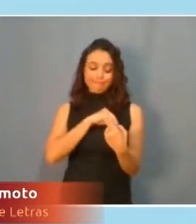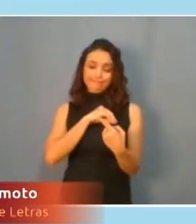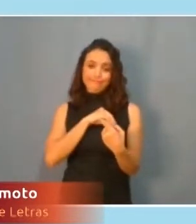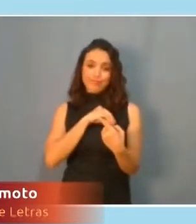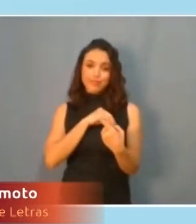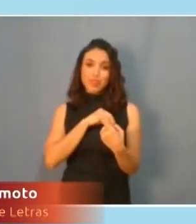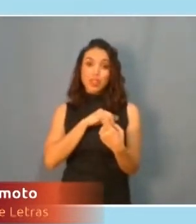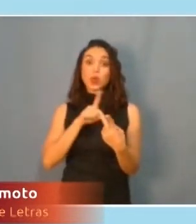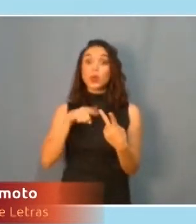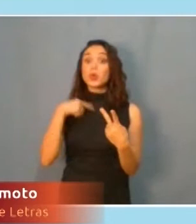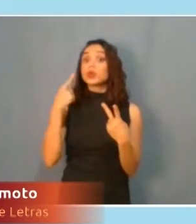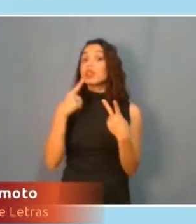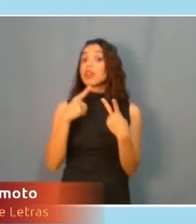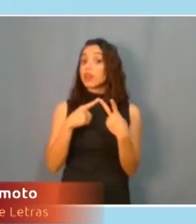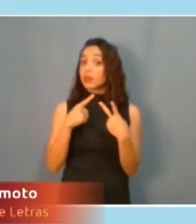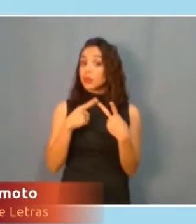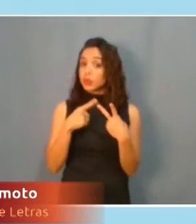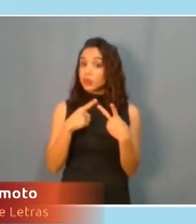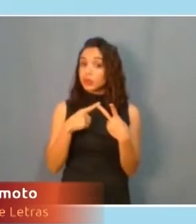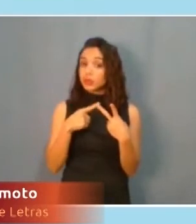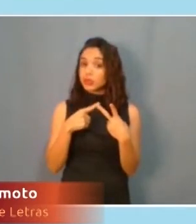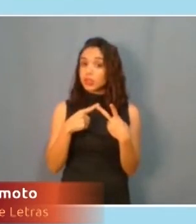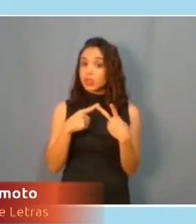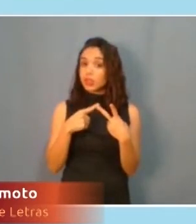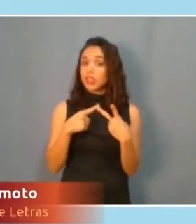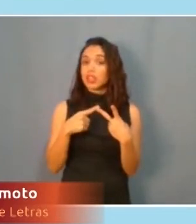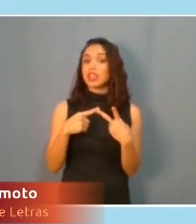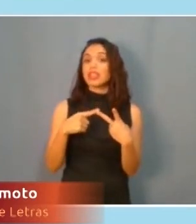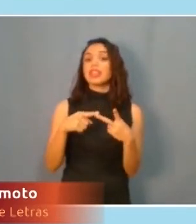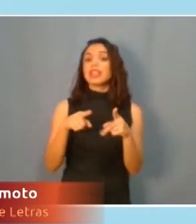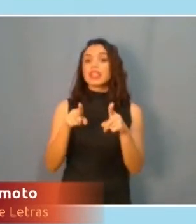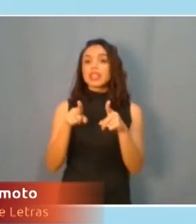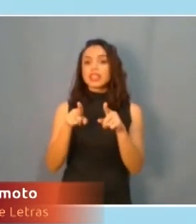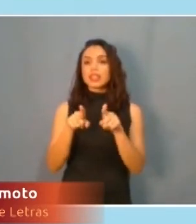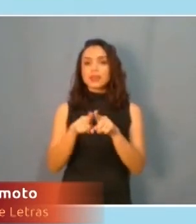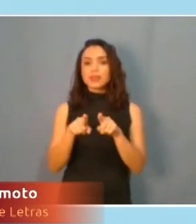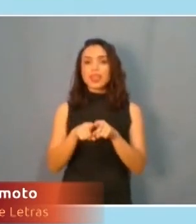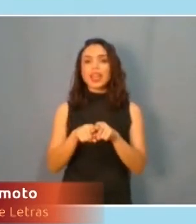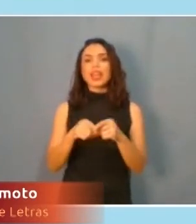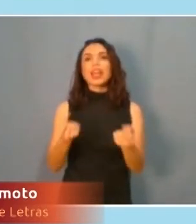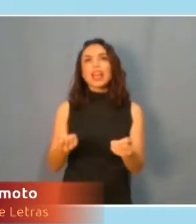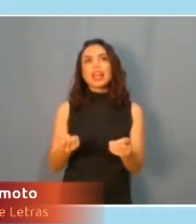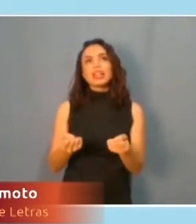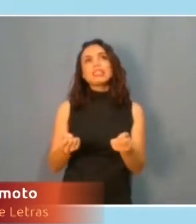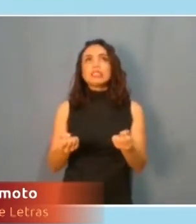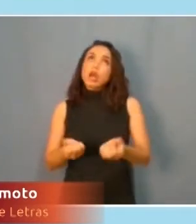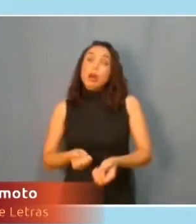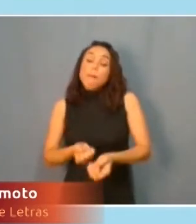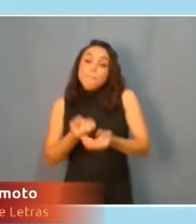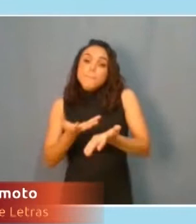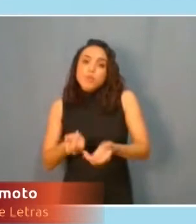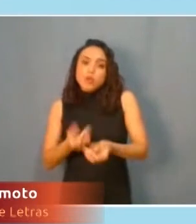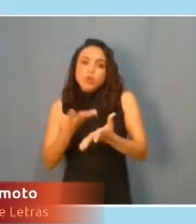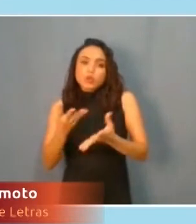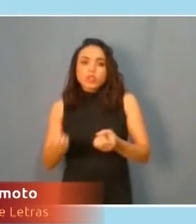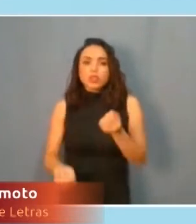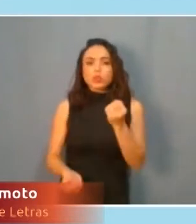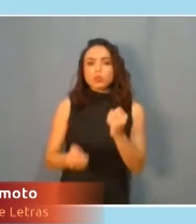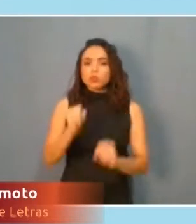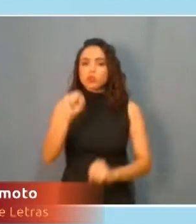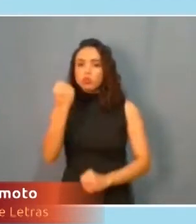fatores, acho que é muito ligado ao nosso modelo de produção de alimentos. A gente tem um modelo que é considerado por